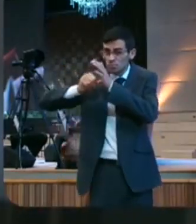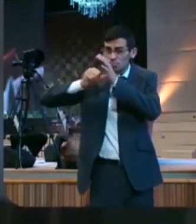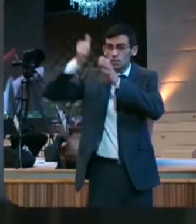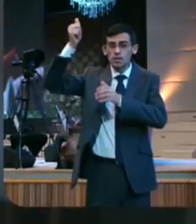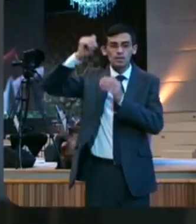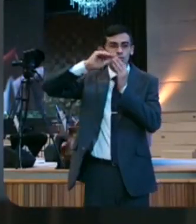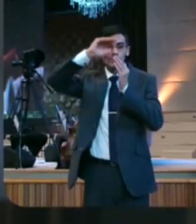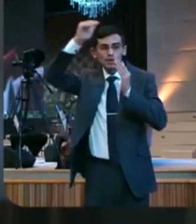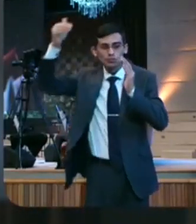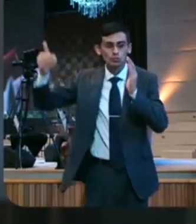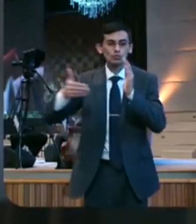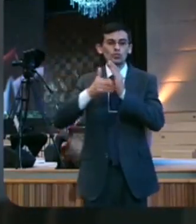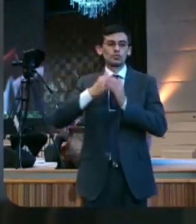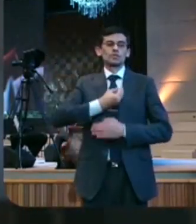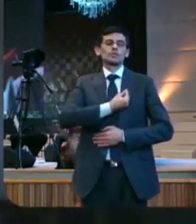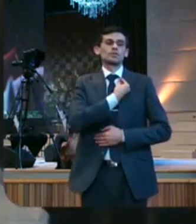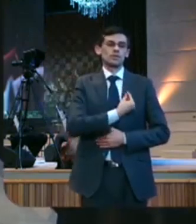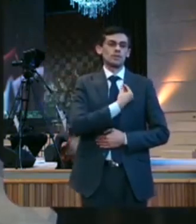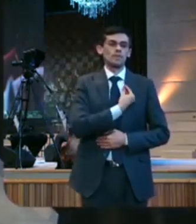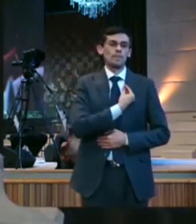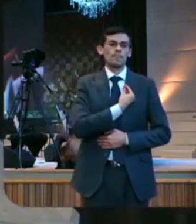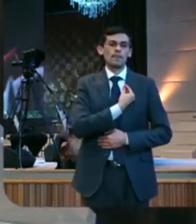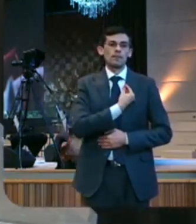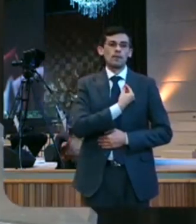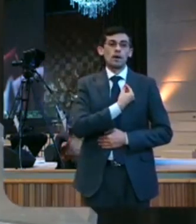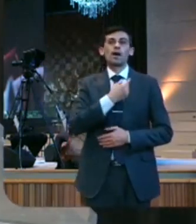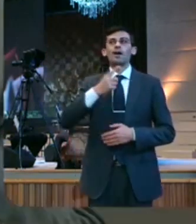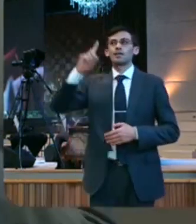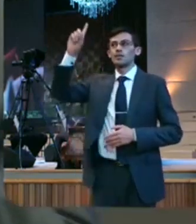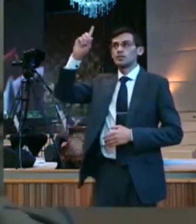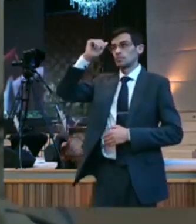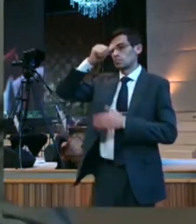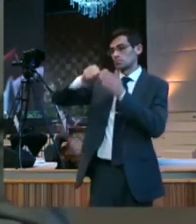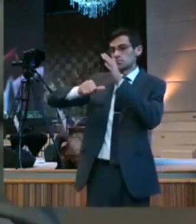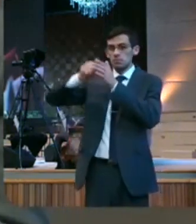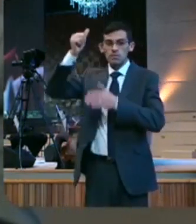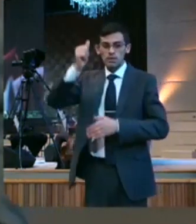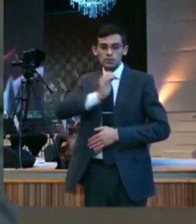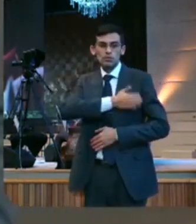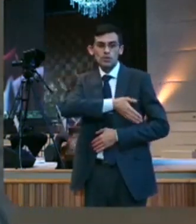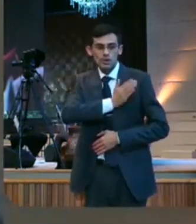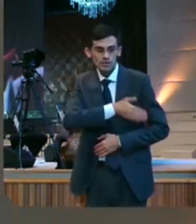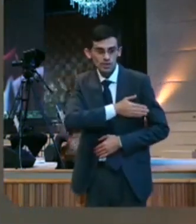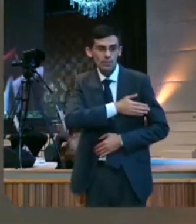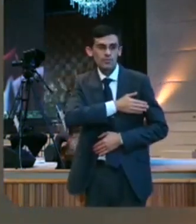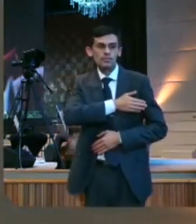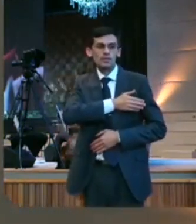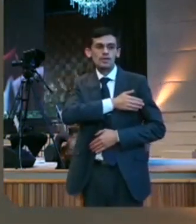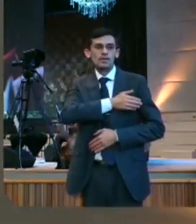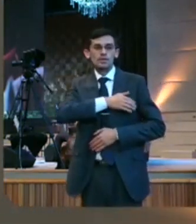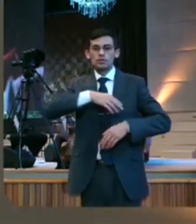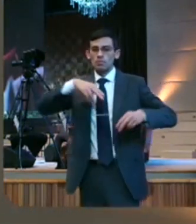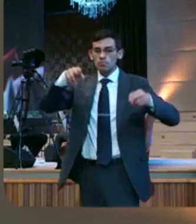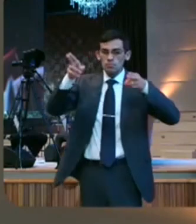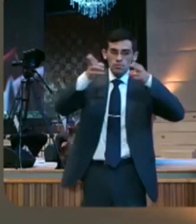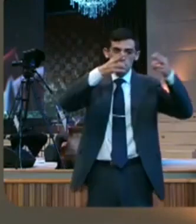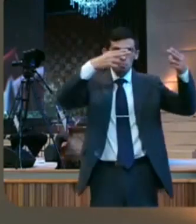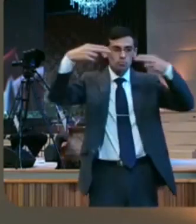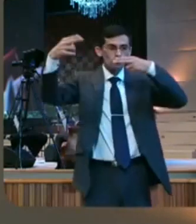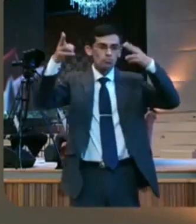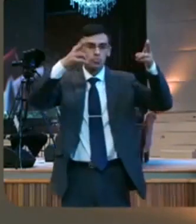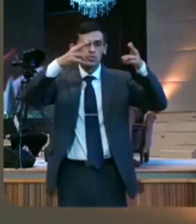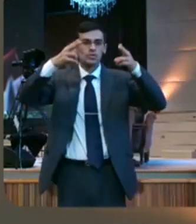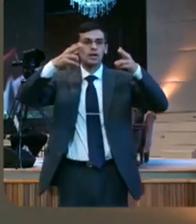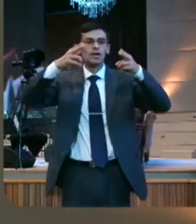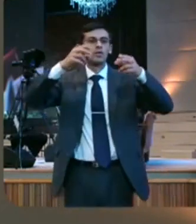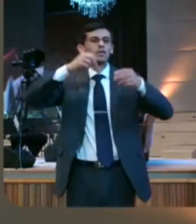vida. Ah, Senhor, o Senhor é o primeiro no meu coração. Não tem música diferente que toque lá no